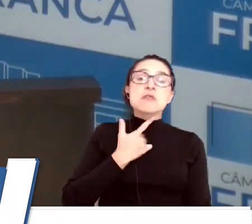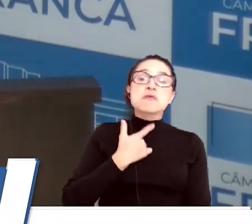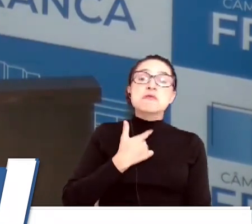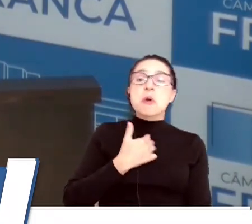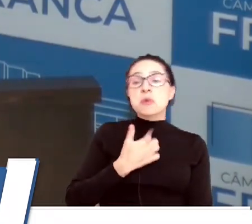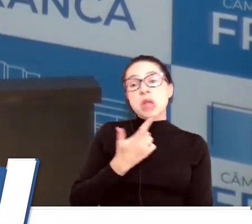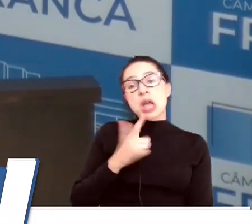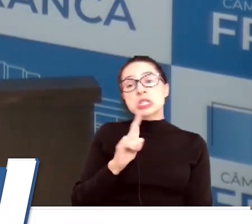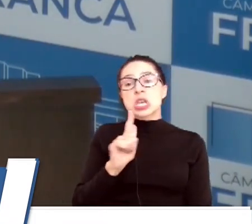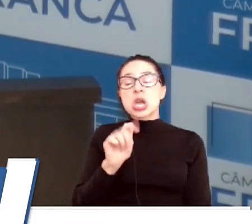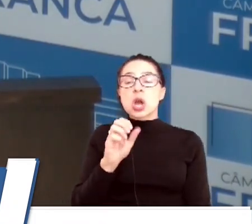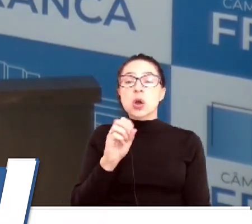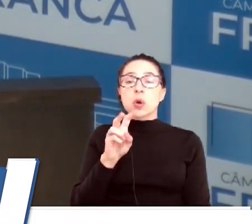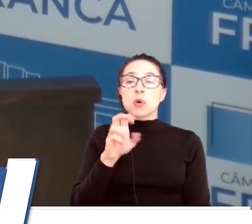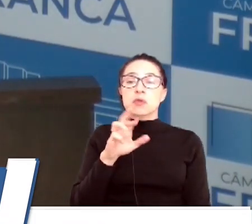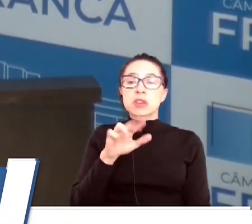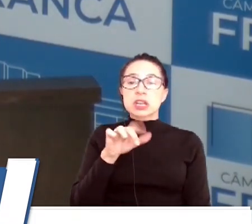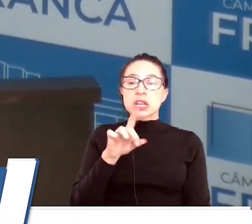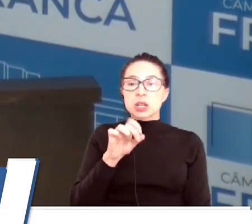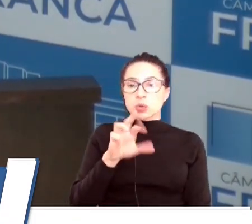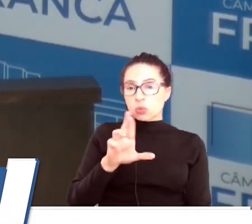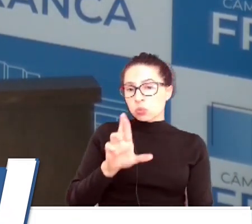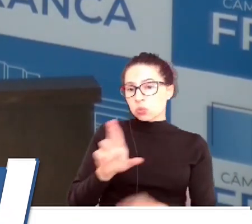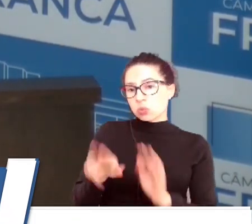governador do Estado.